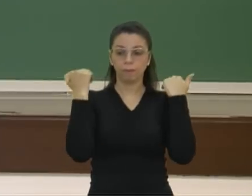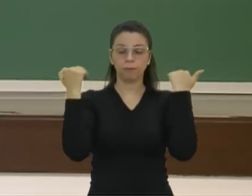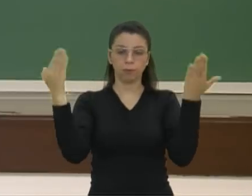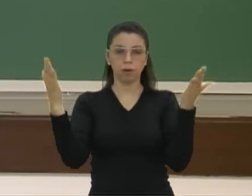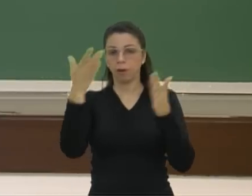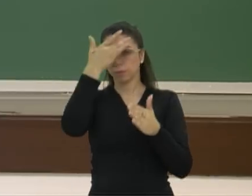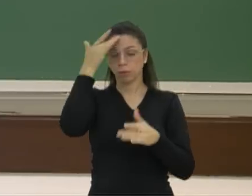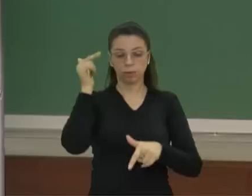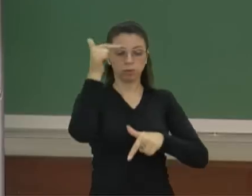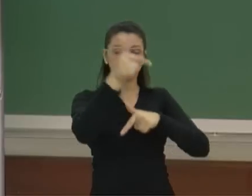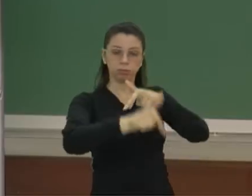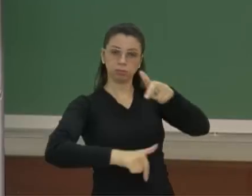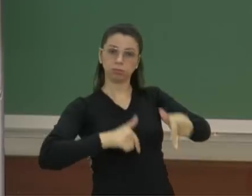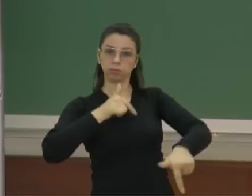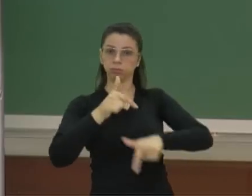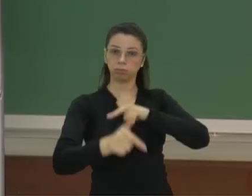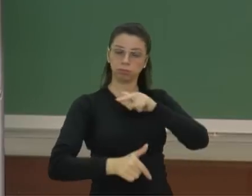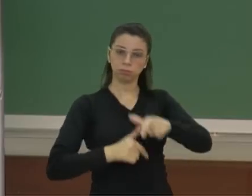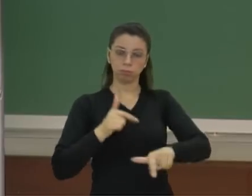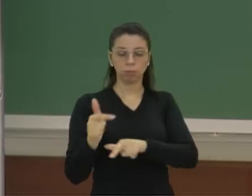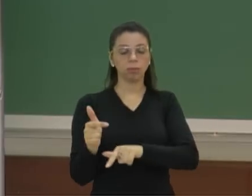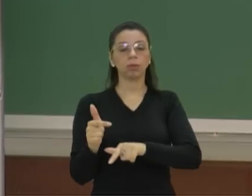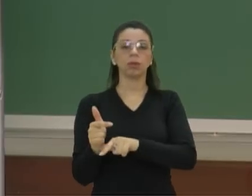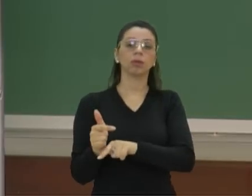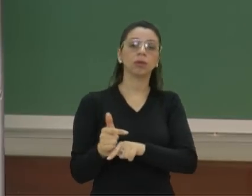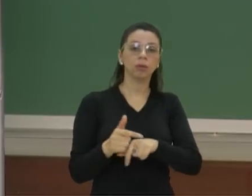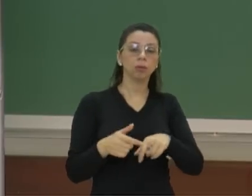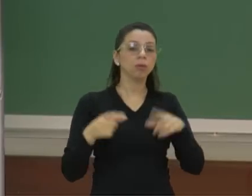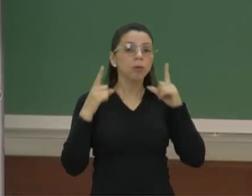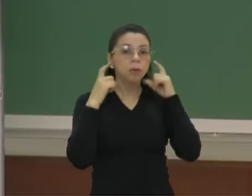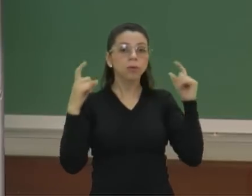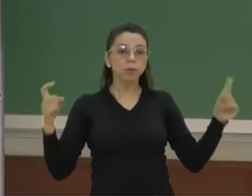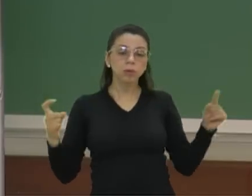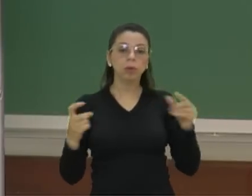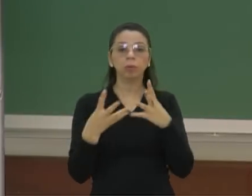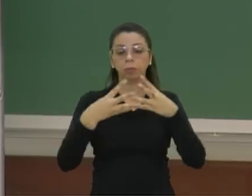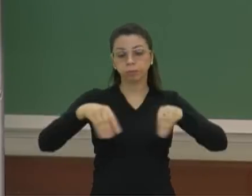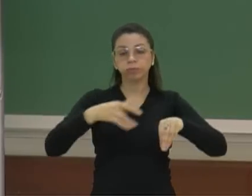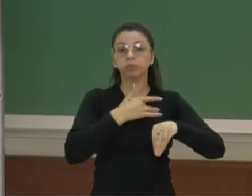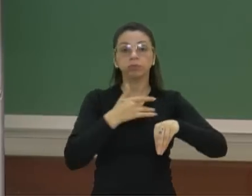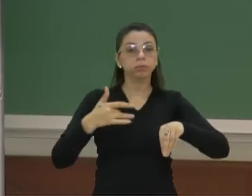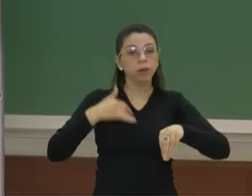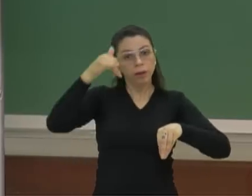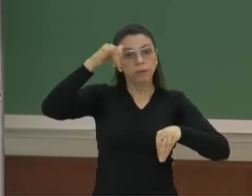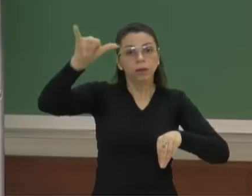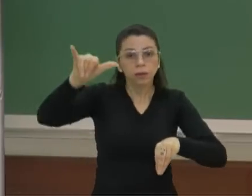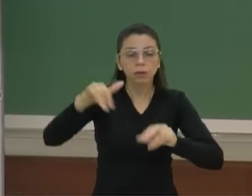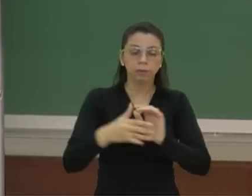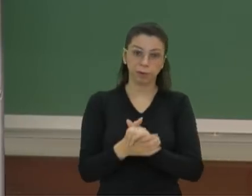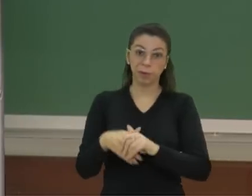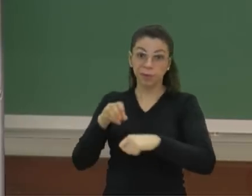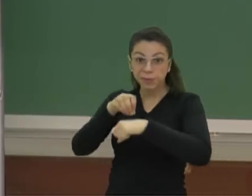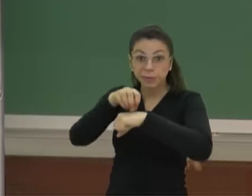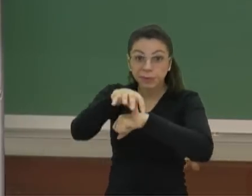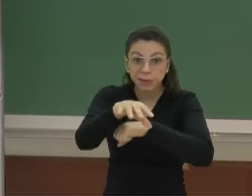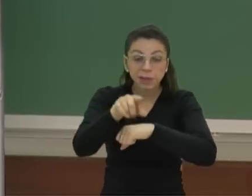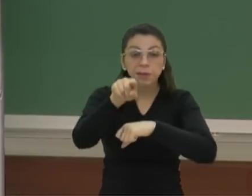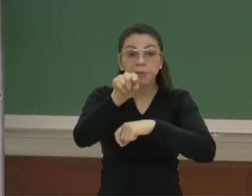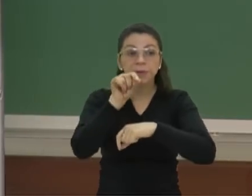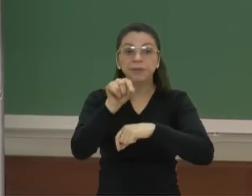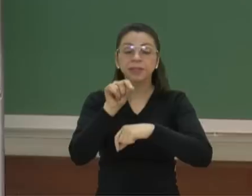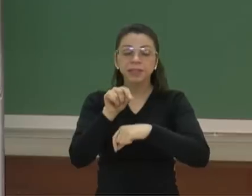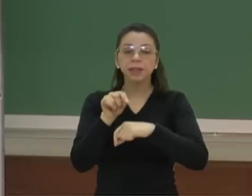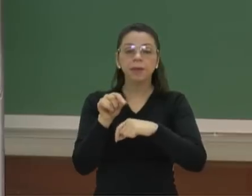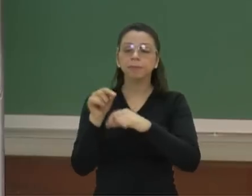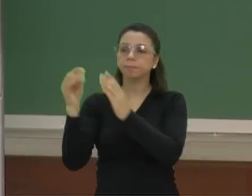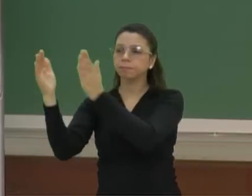está trabalhando, exposta a esse som, não seja prejudicada. Legal, né? Ficou a dica para você reparar